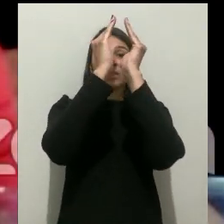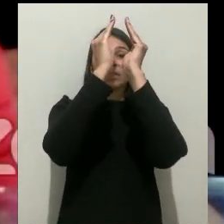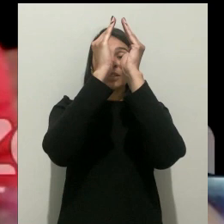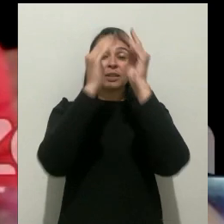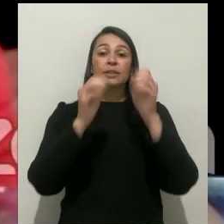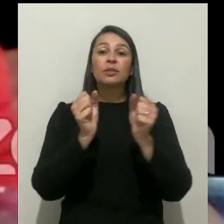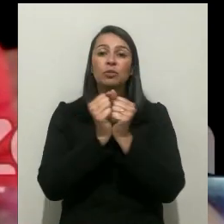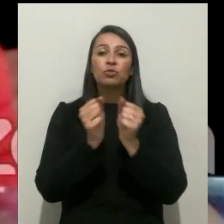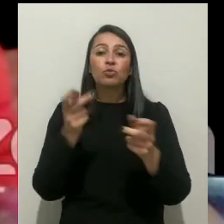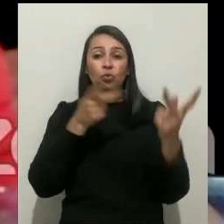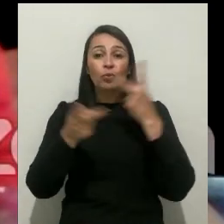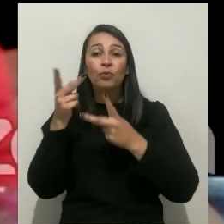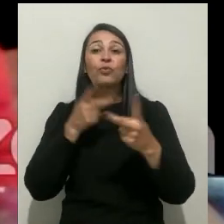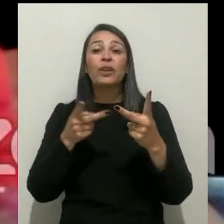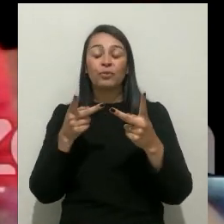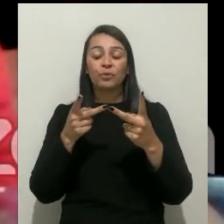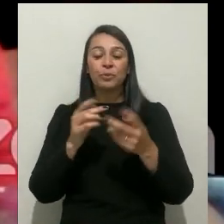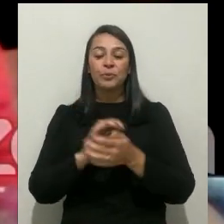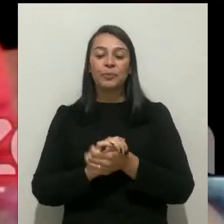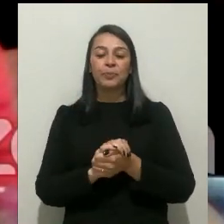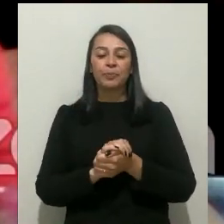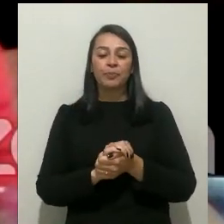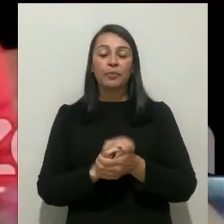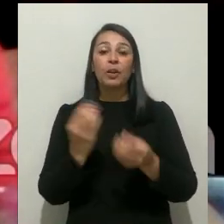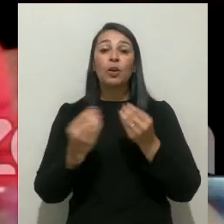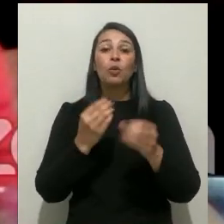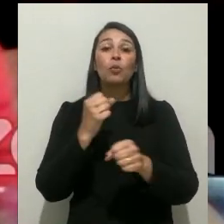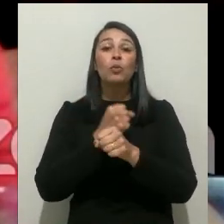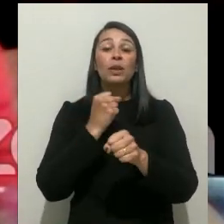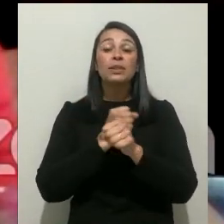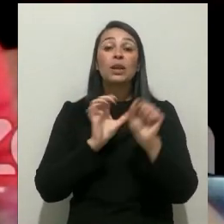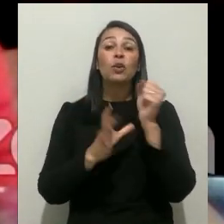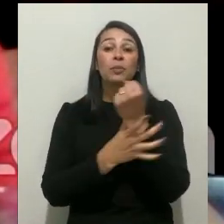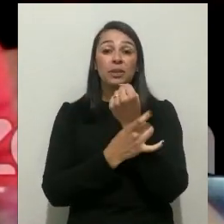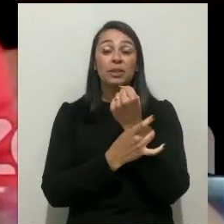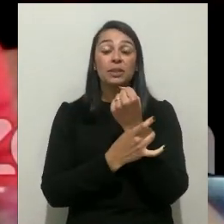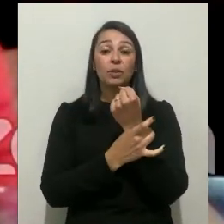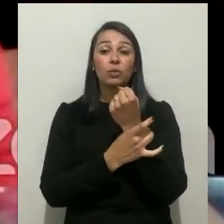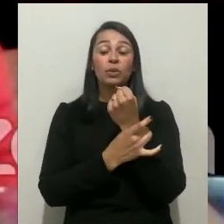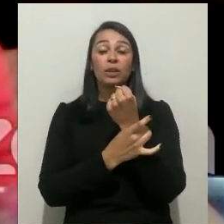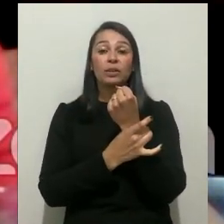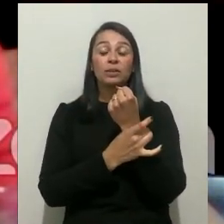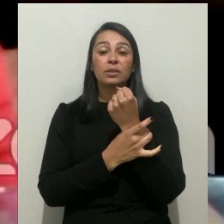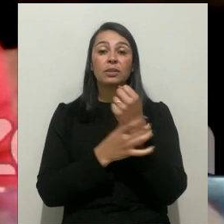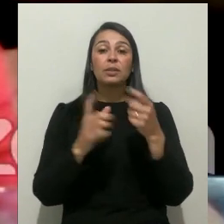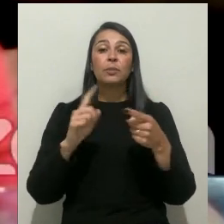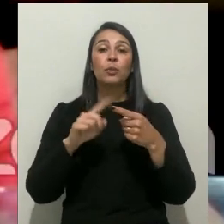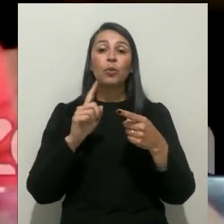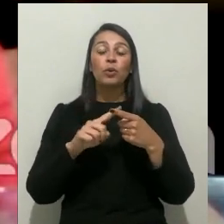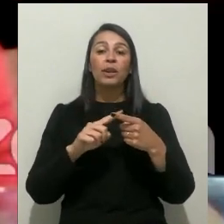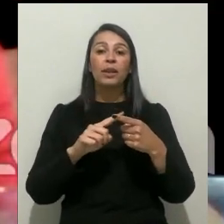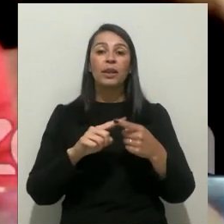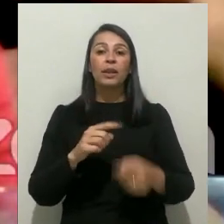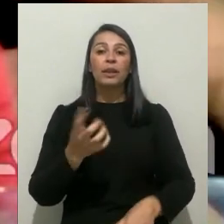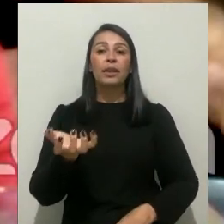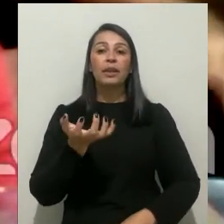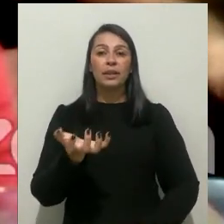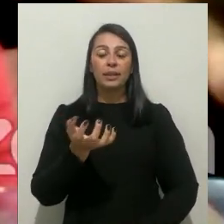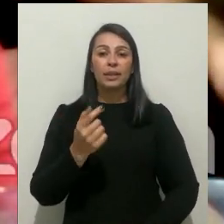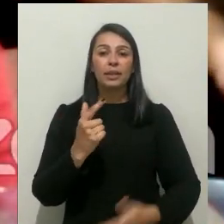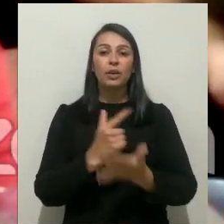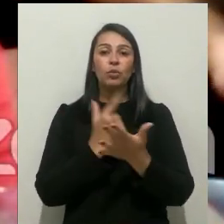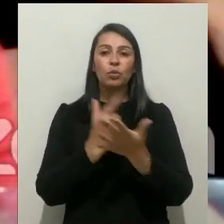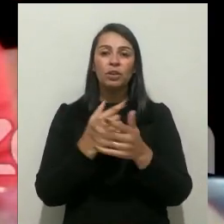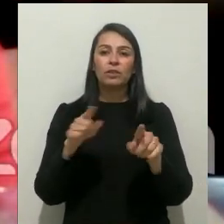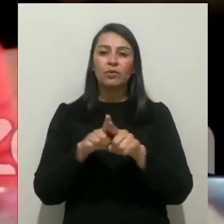dos elementos era esse. Segundo, como que ele faria essa obra em segurança e no tempo previsto que ele, na verdade, ele queria, e está no livro